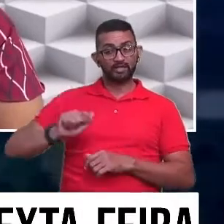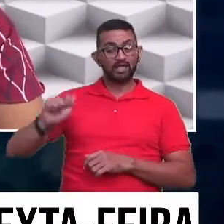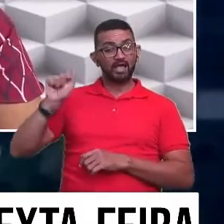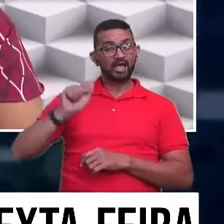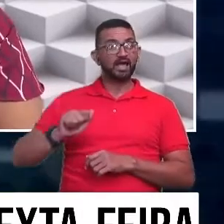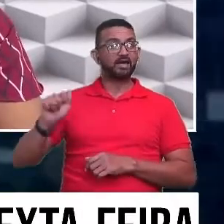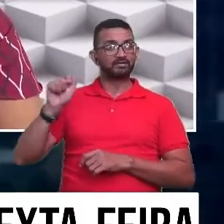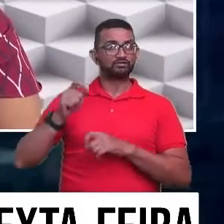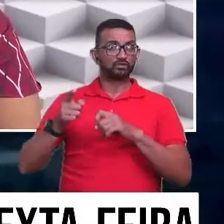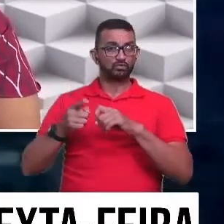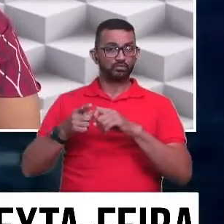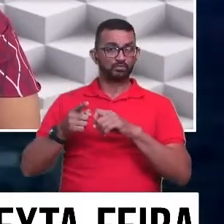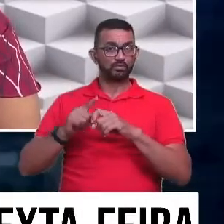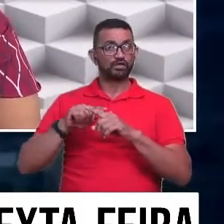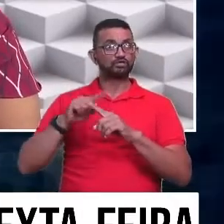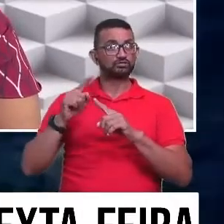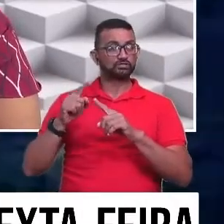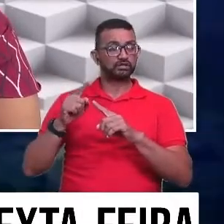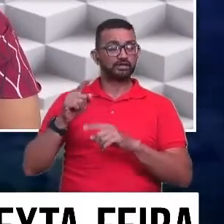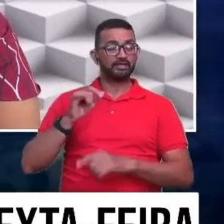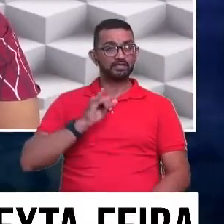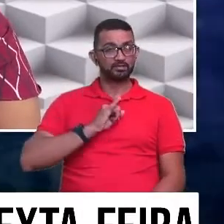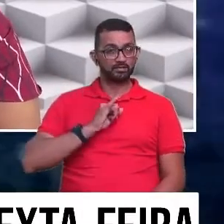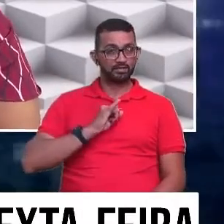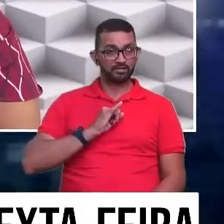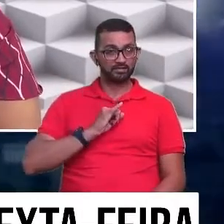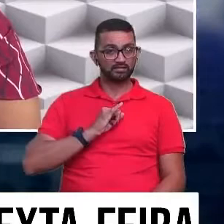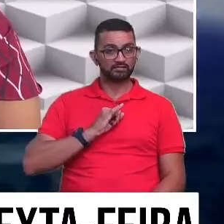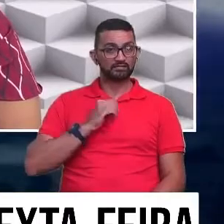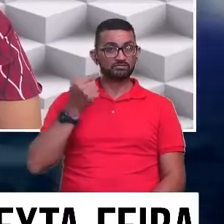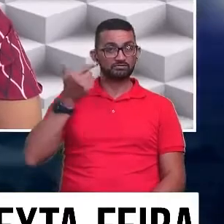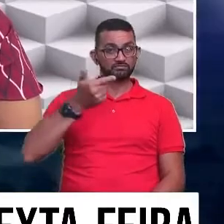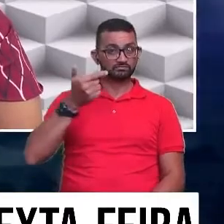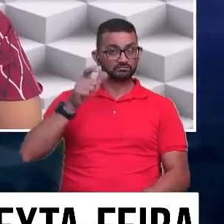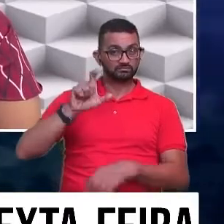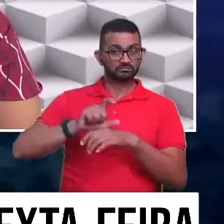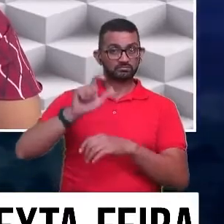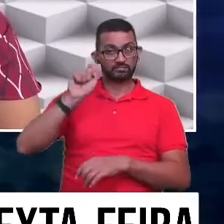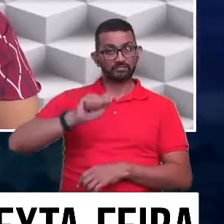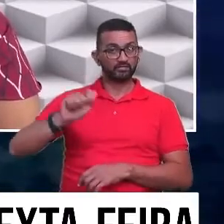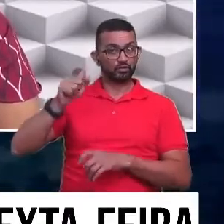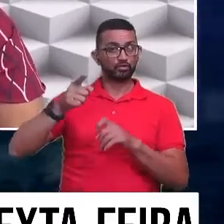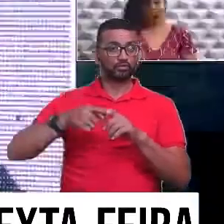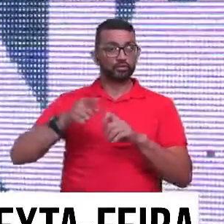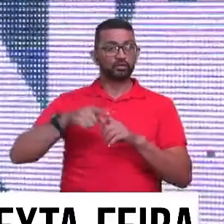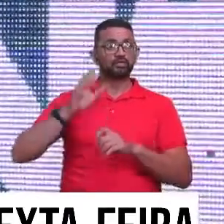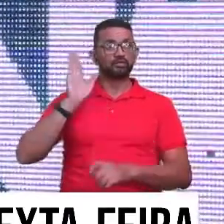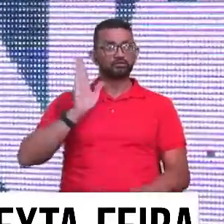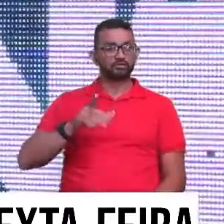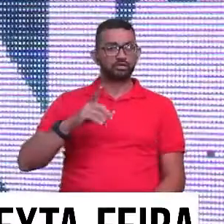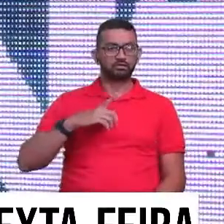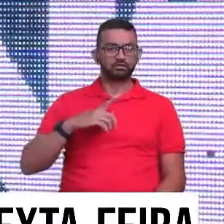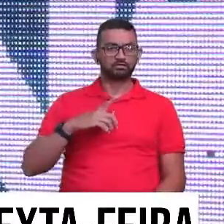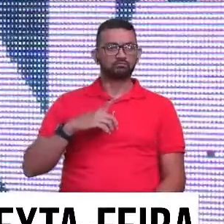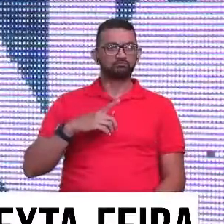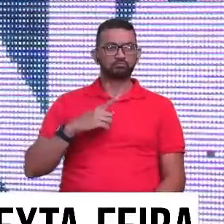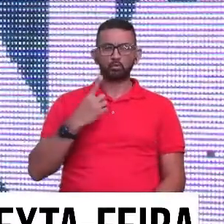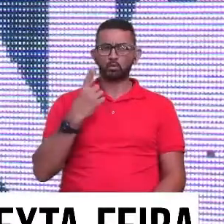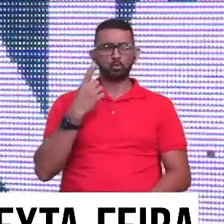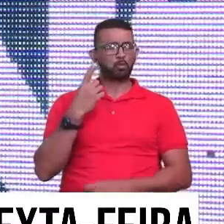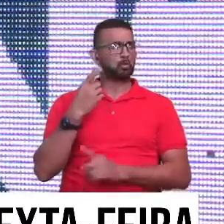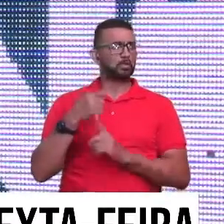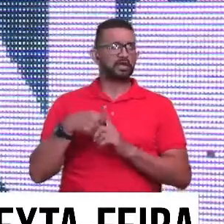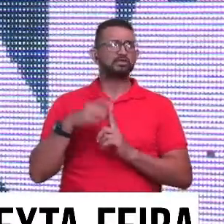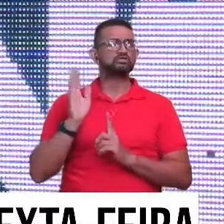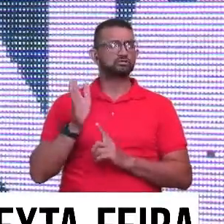vai ser na Associação Médica de Imperatriz pronto a vacinação em segunda dose na Associação Médica tá acontecendo já há